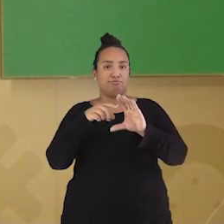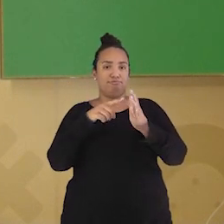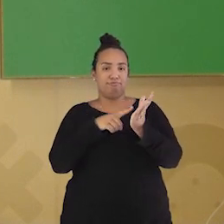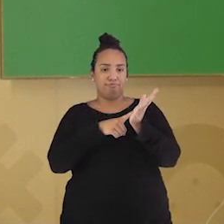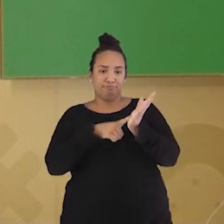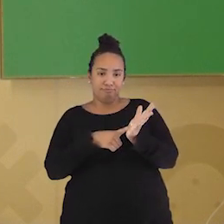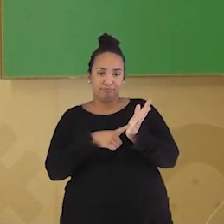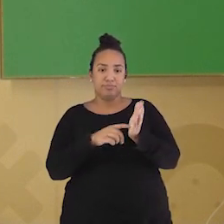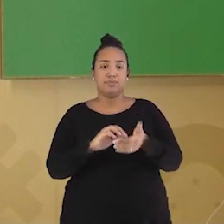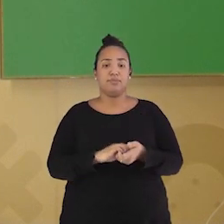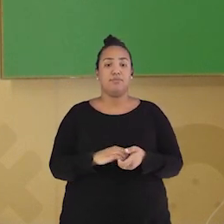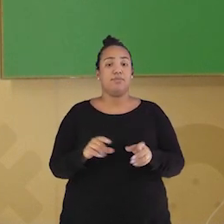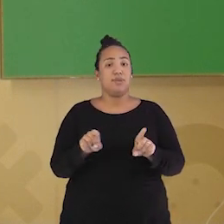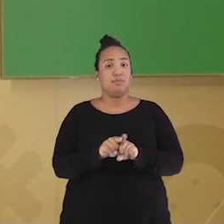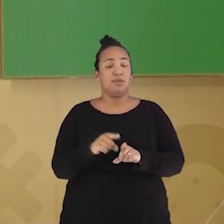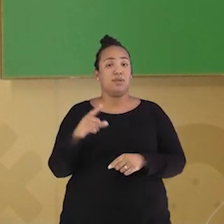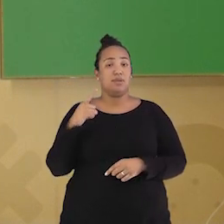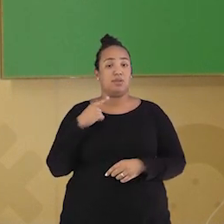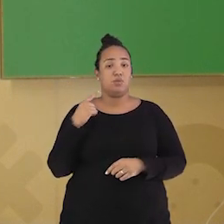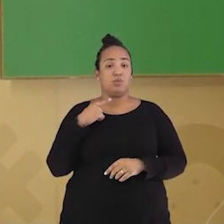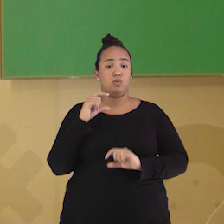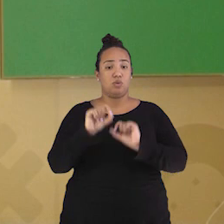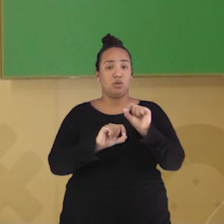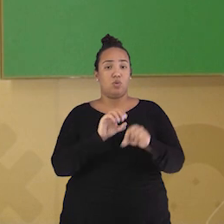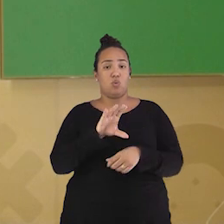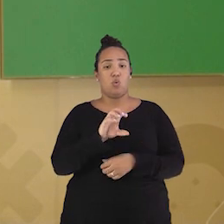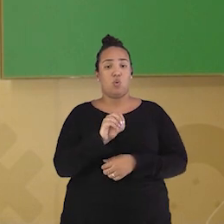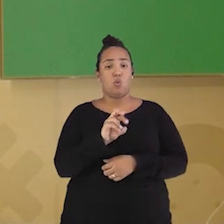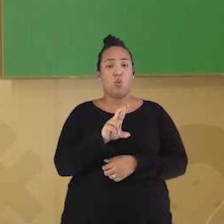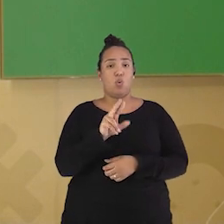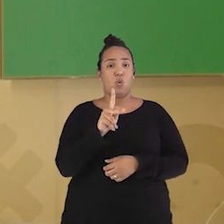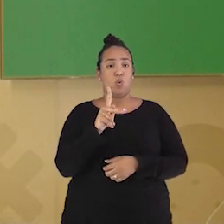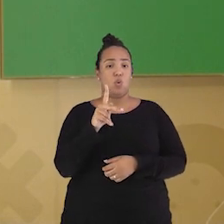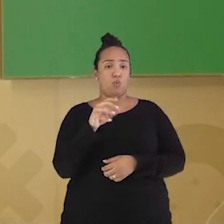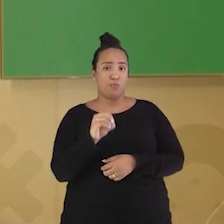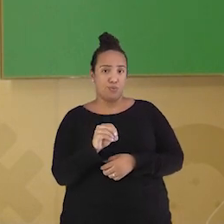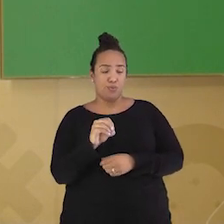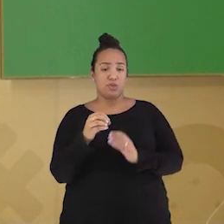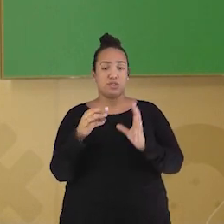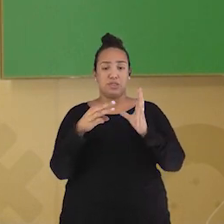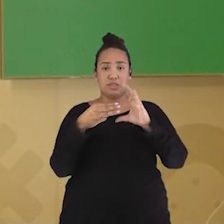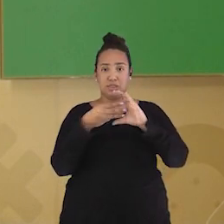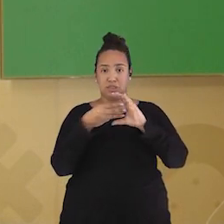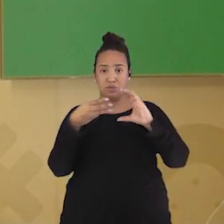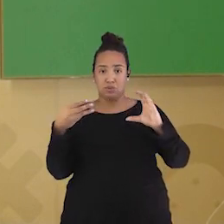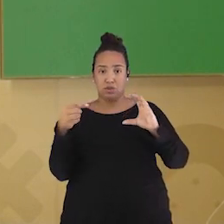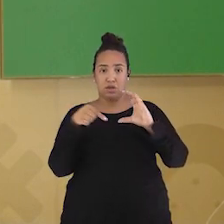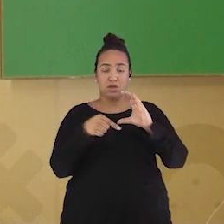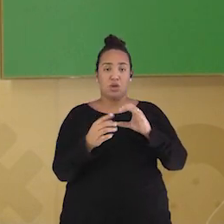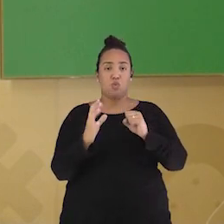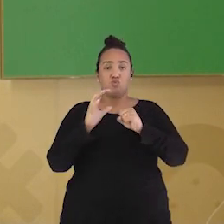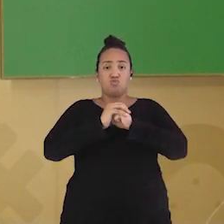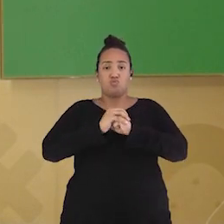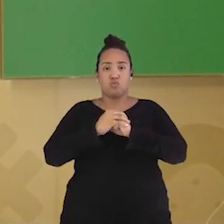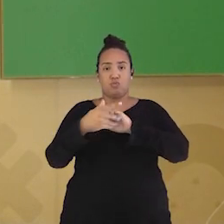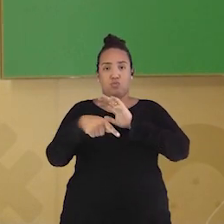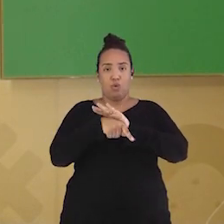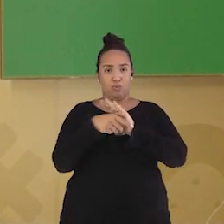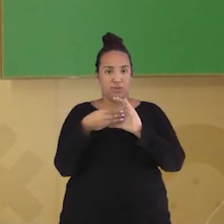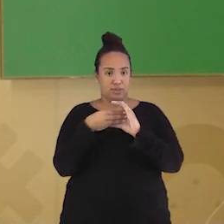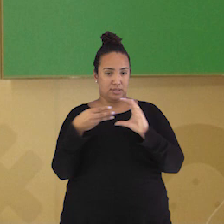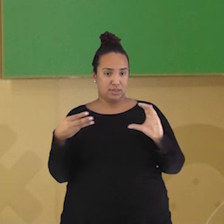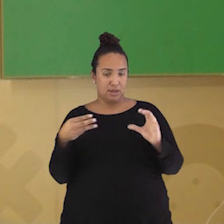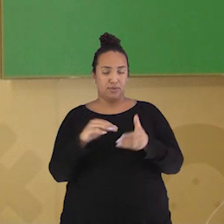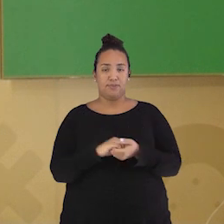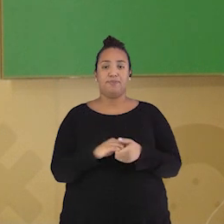formado também pelo corpo celular, que é o local onde se encontra o núcleo da célula nervosa. E os